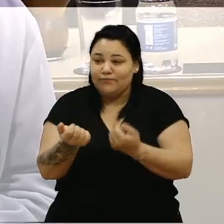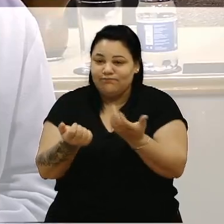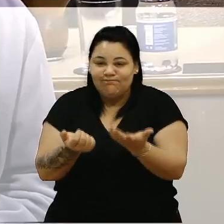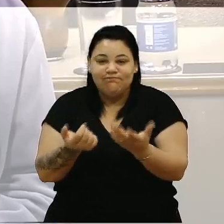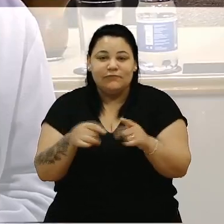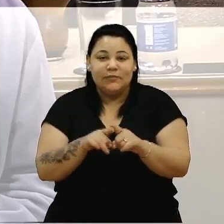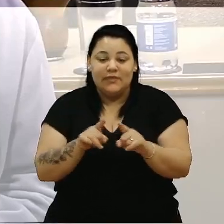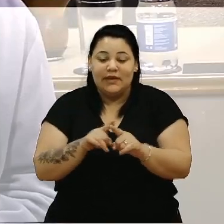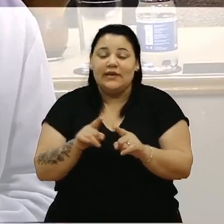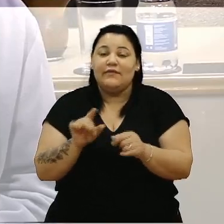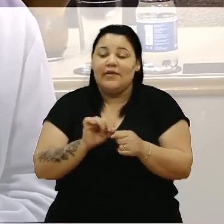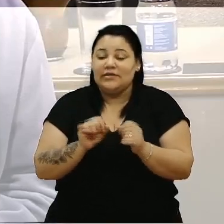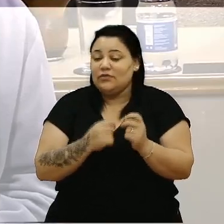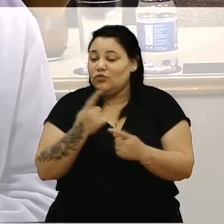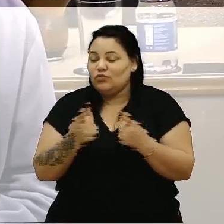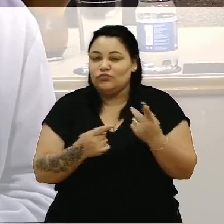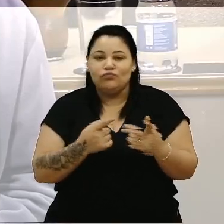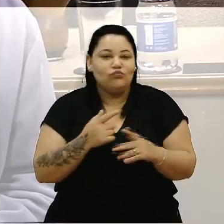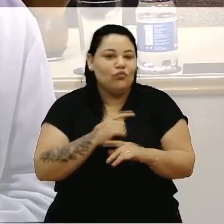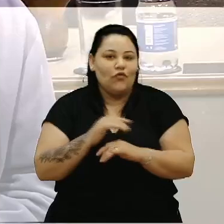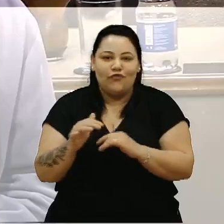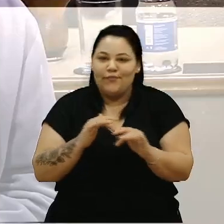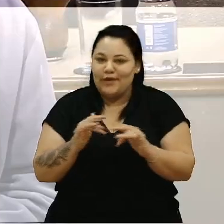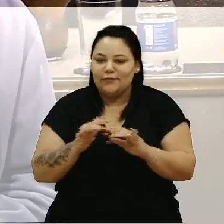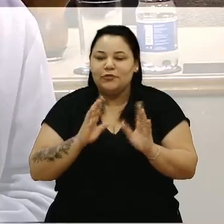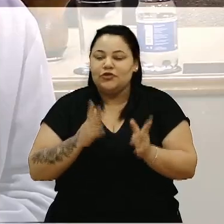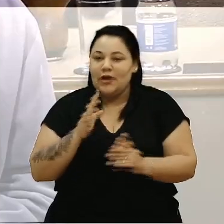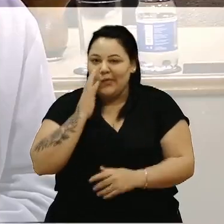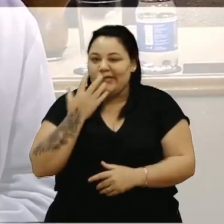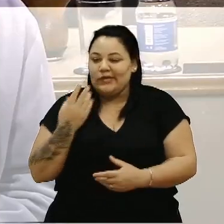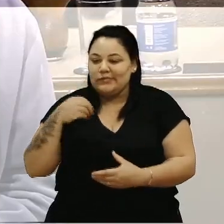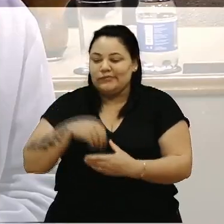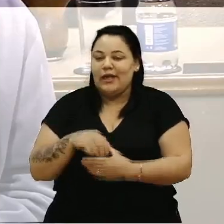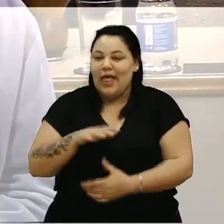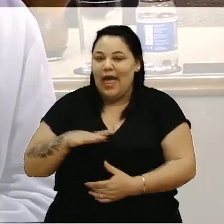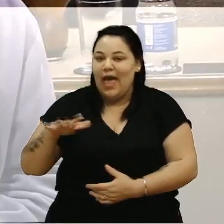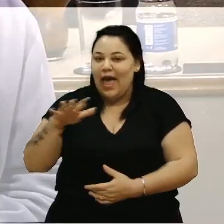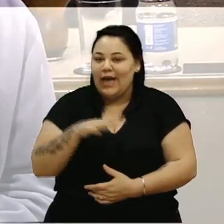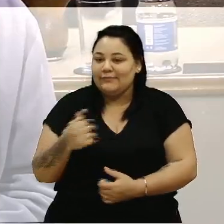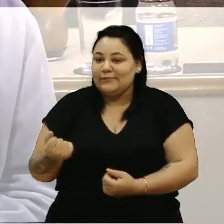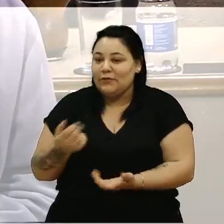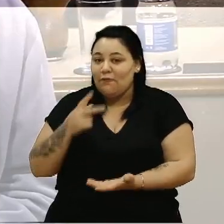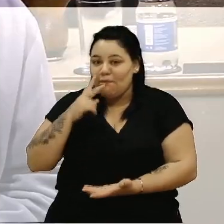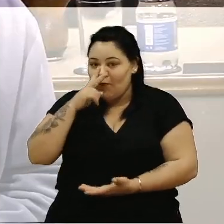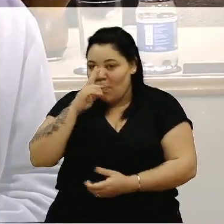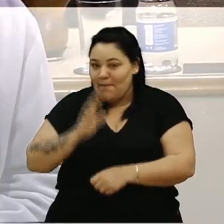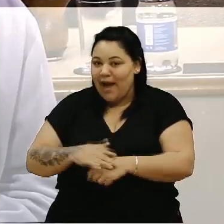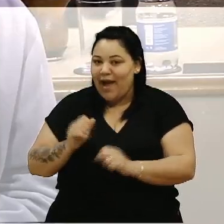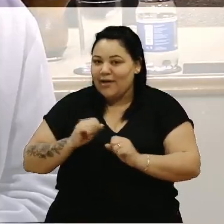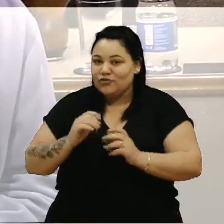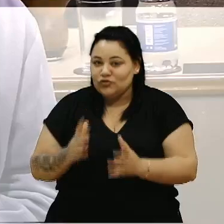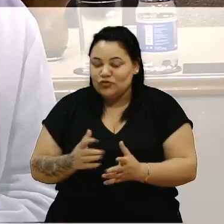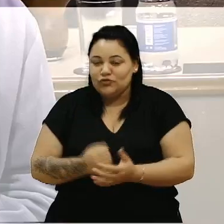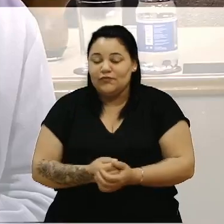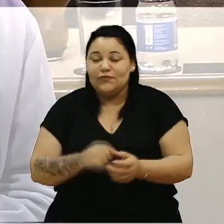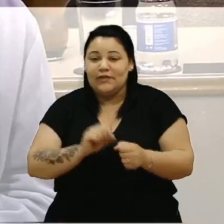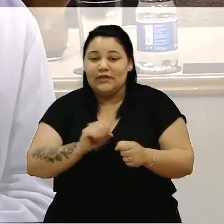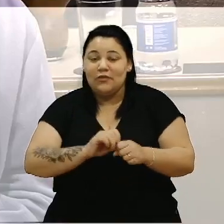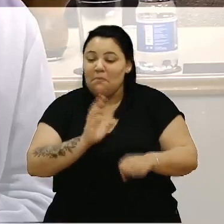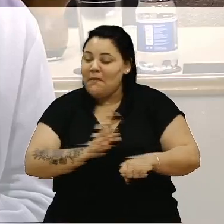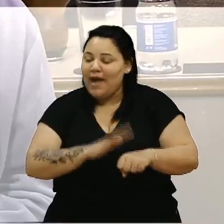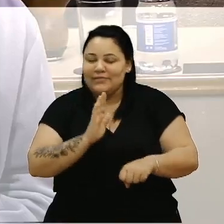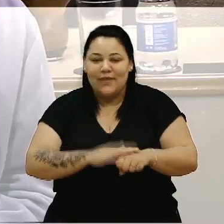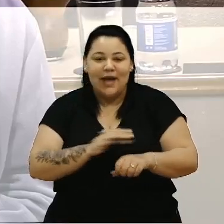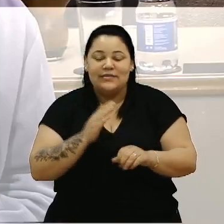nobres movimentos que já se manifestam sobre esse assunto, dando força a essas iniciativas, envolvendo de forma participativa a